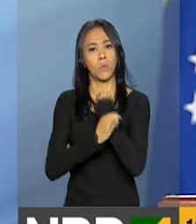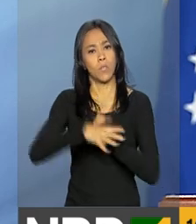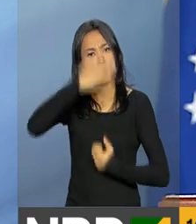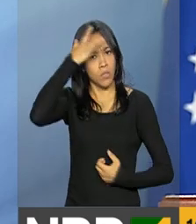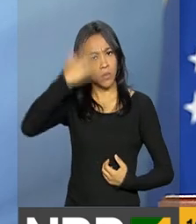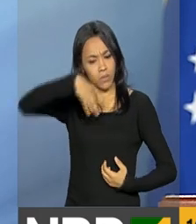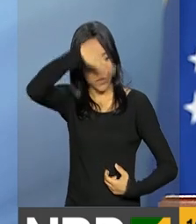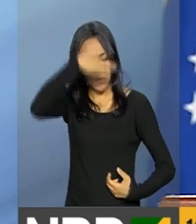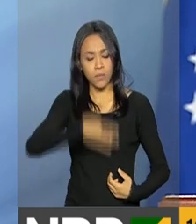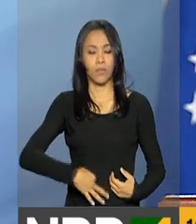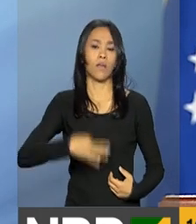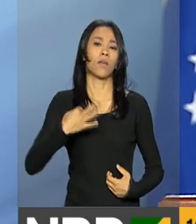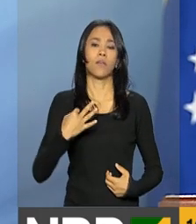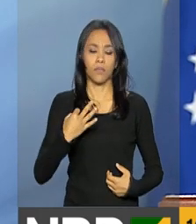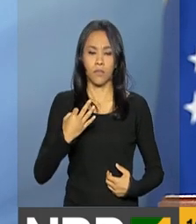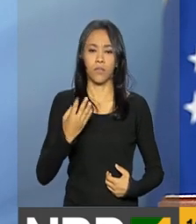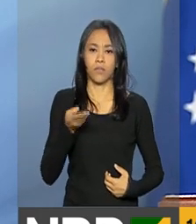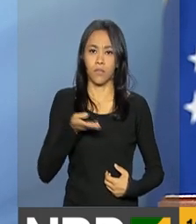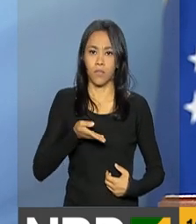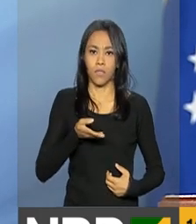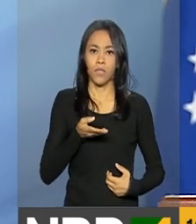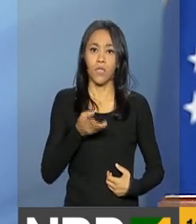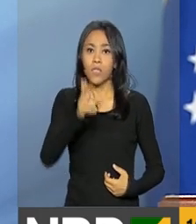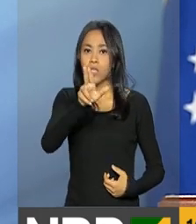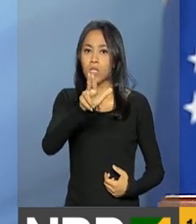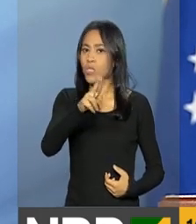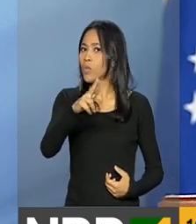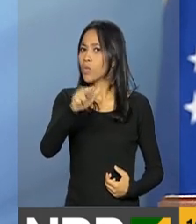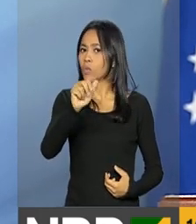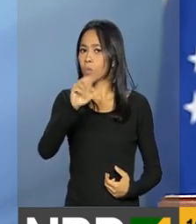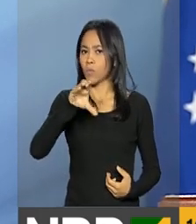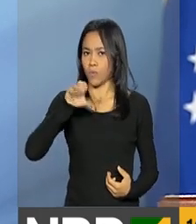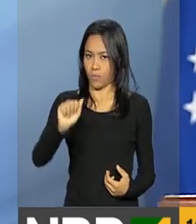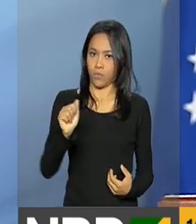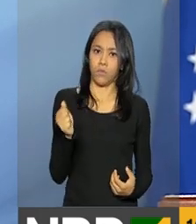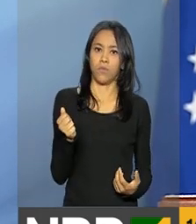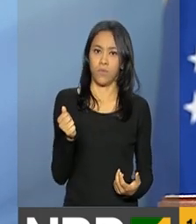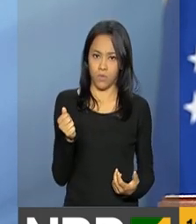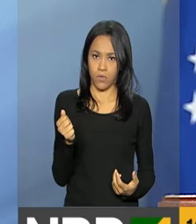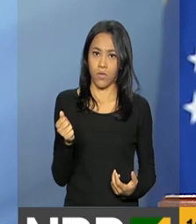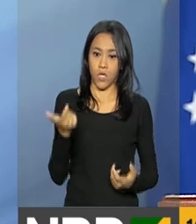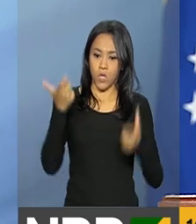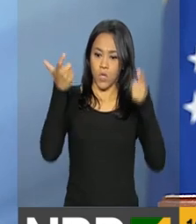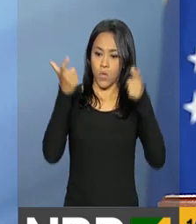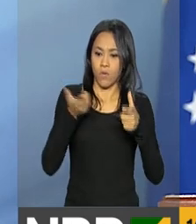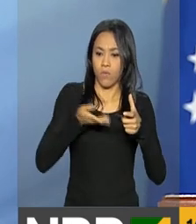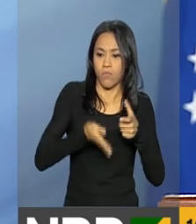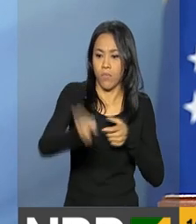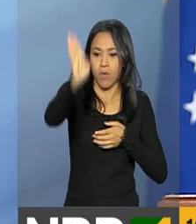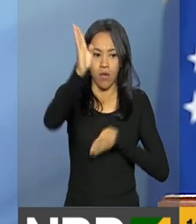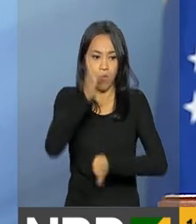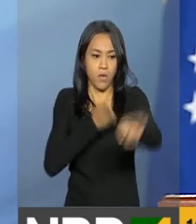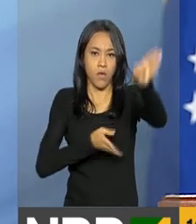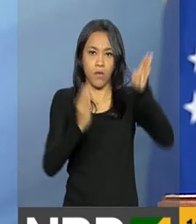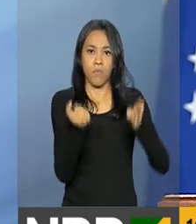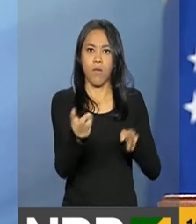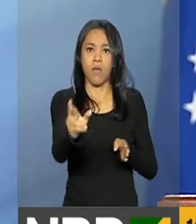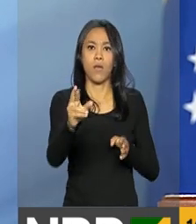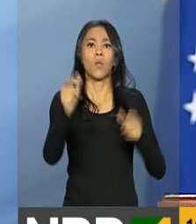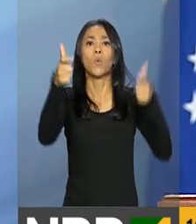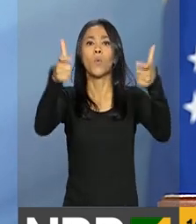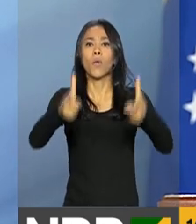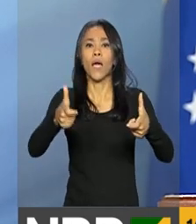honestos, nas vias e nunca, nunca, via de transporte de